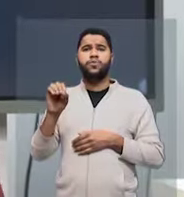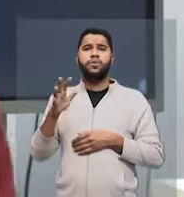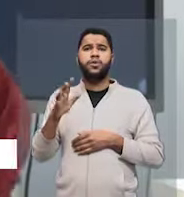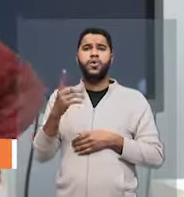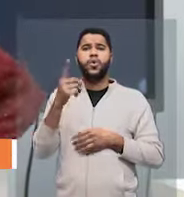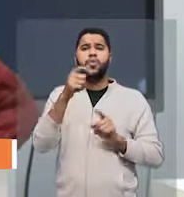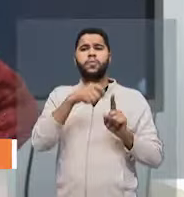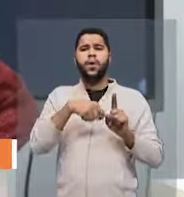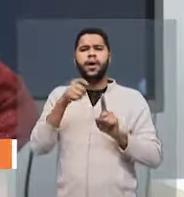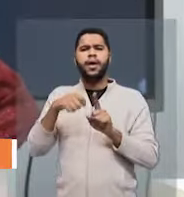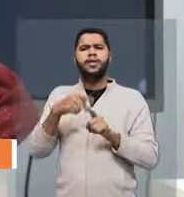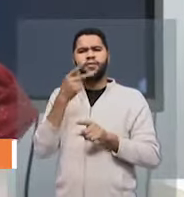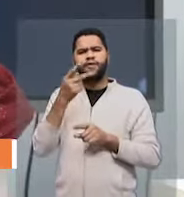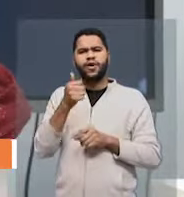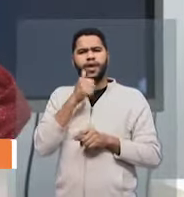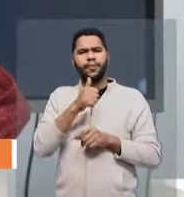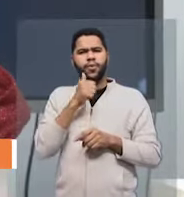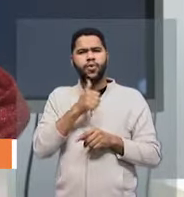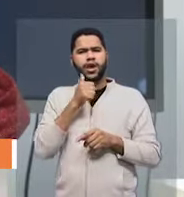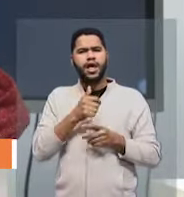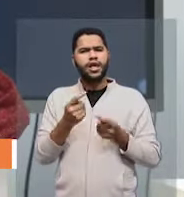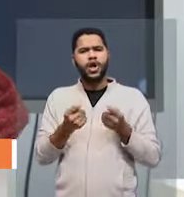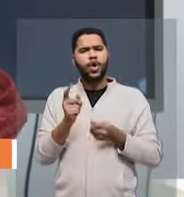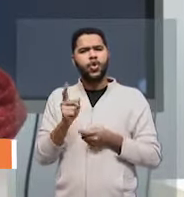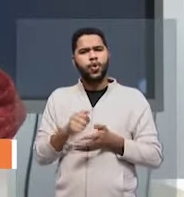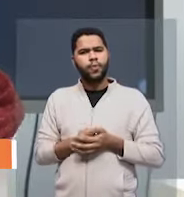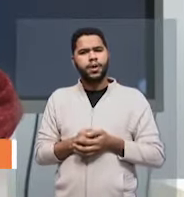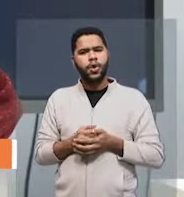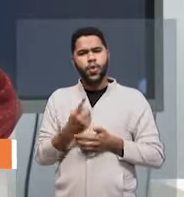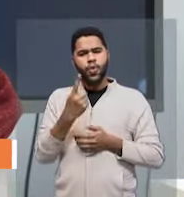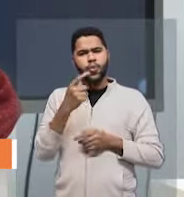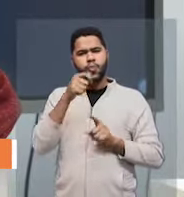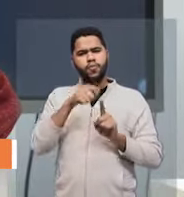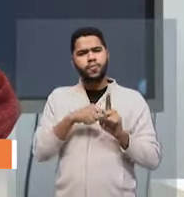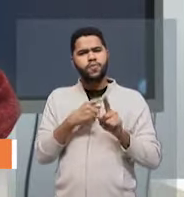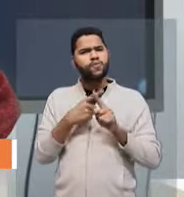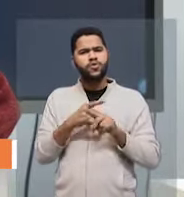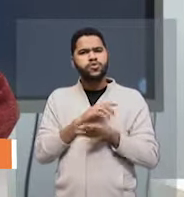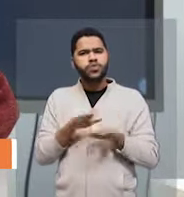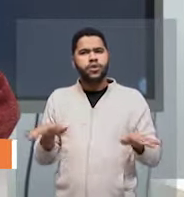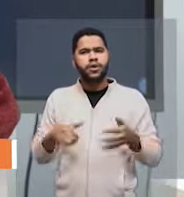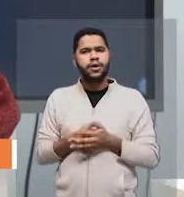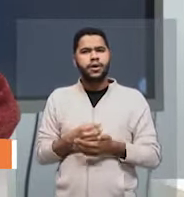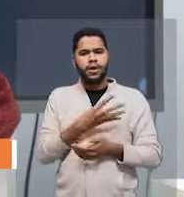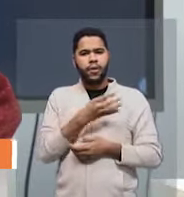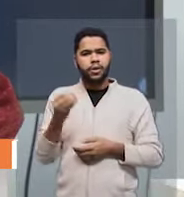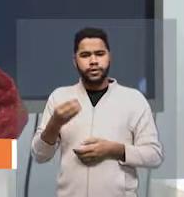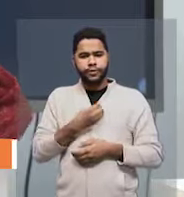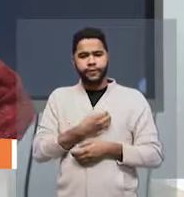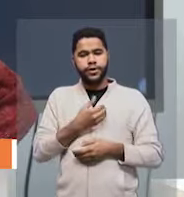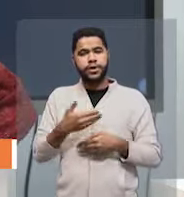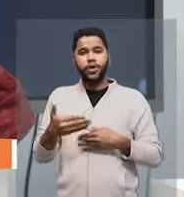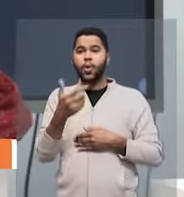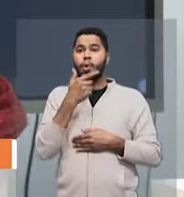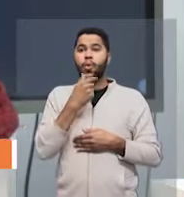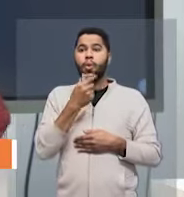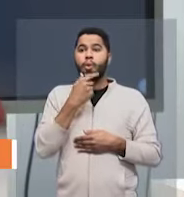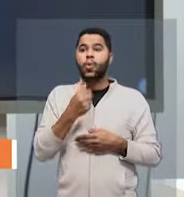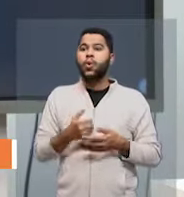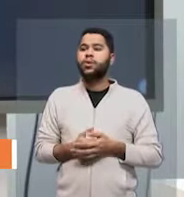fala que a mulher não é econômica, né? A mulher libera um ovócito por mês só, 400 na vida toda. O homem, ele